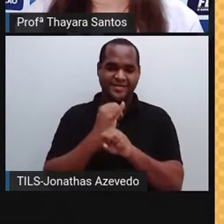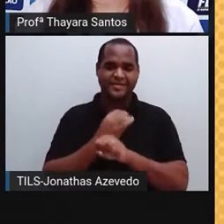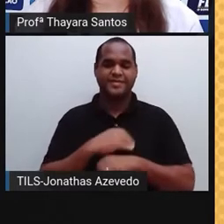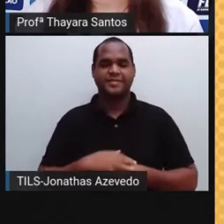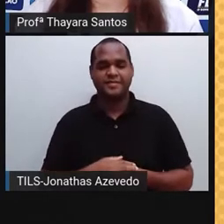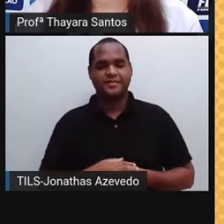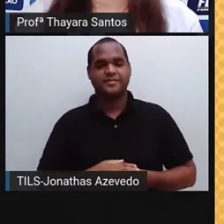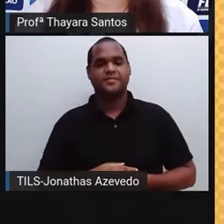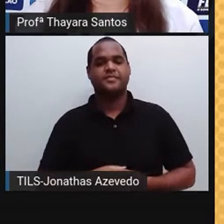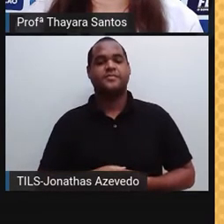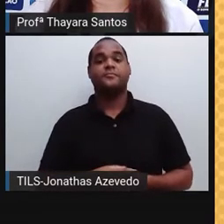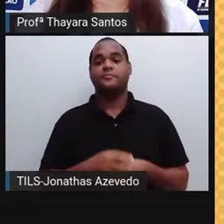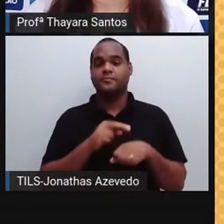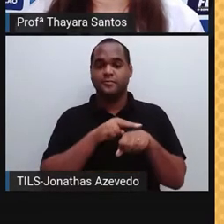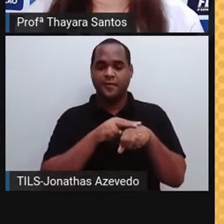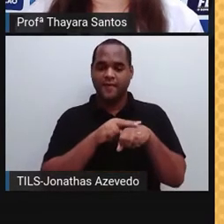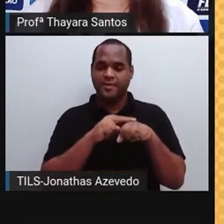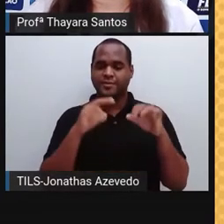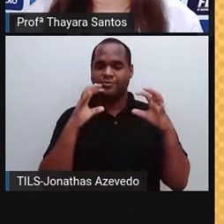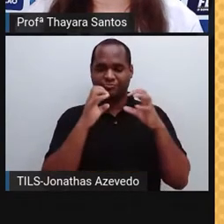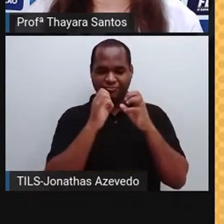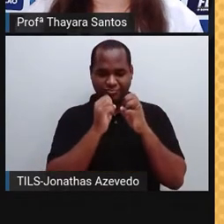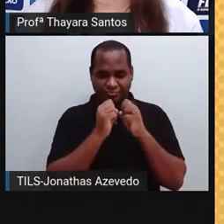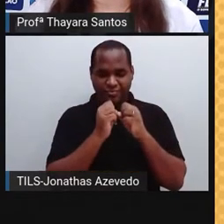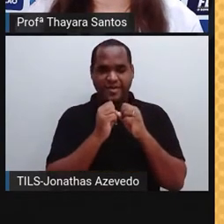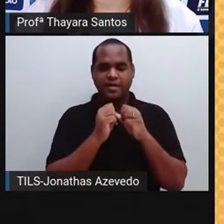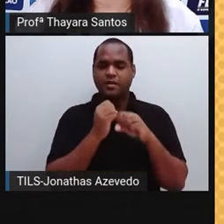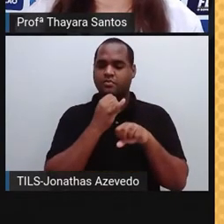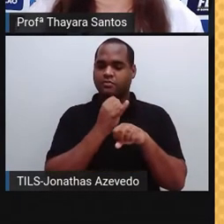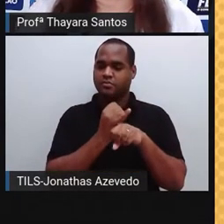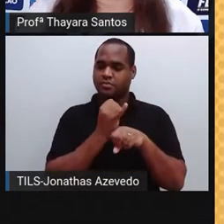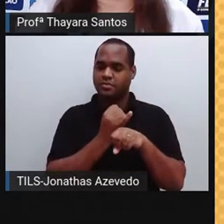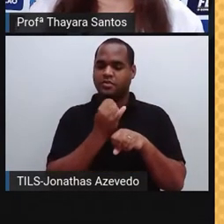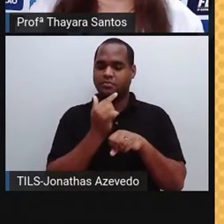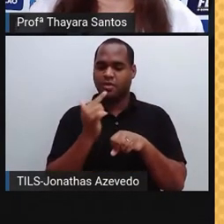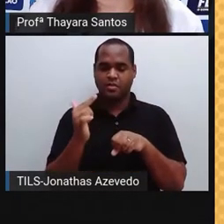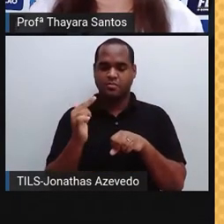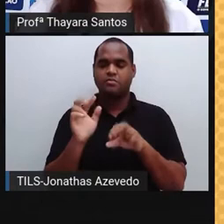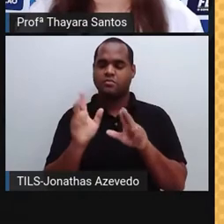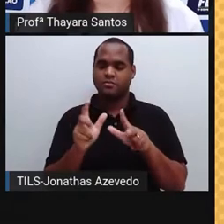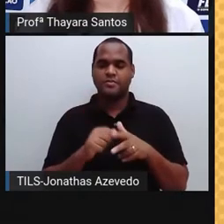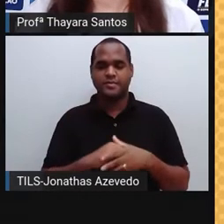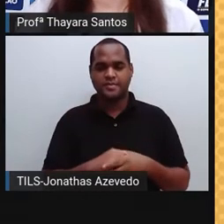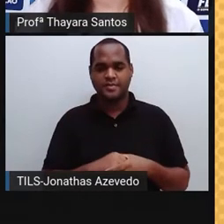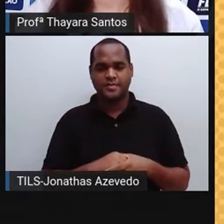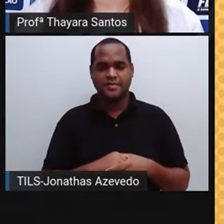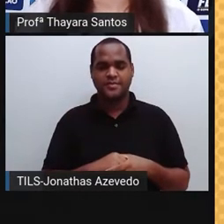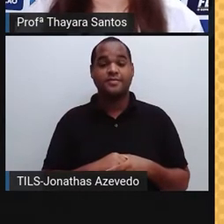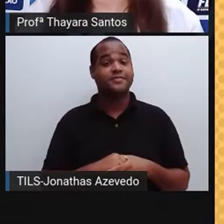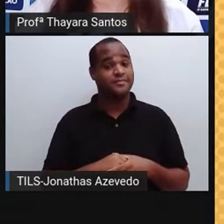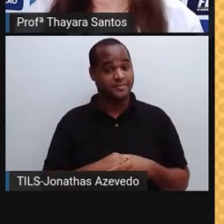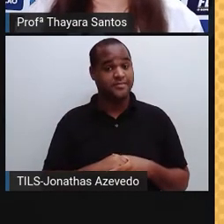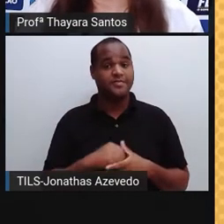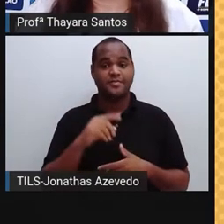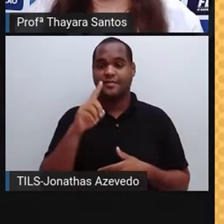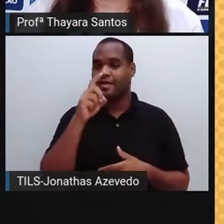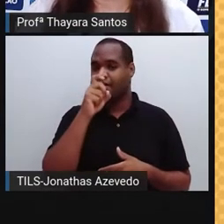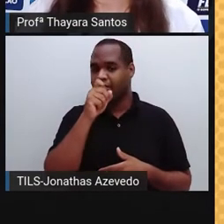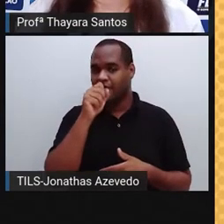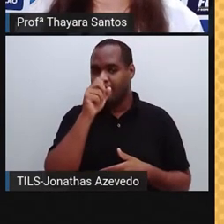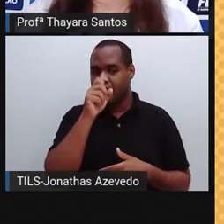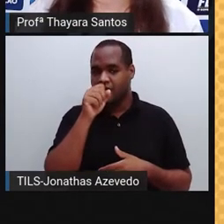O verde escuro são os não metais poliatômicos. Os que estão em